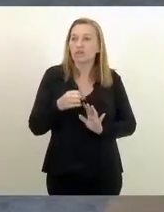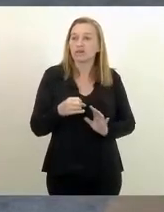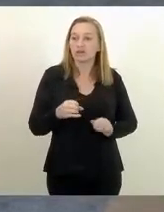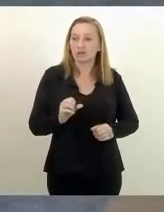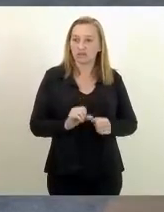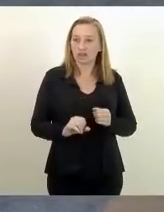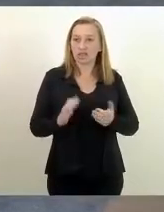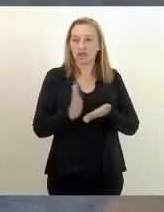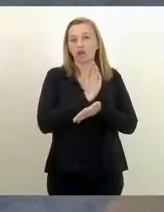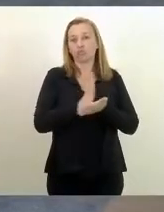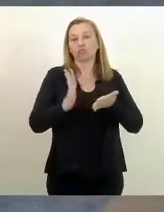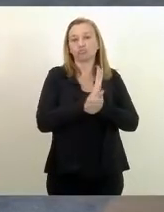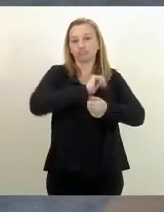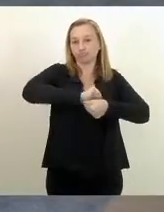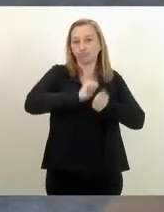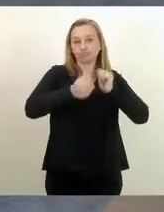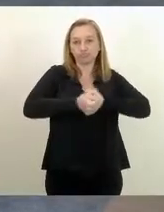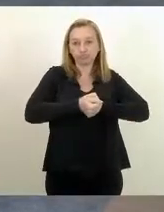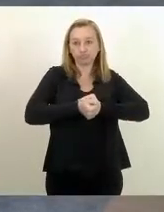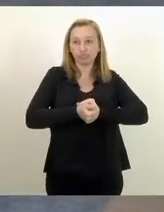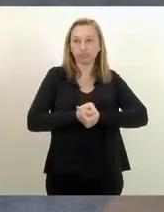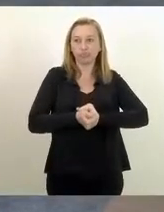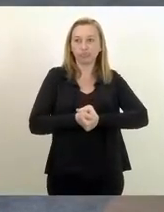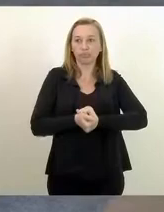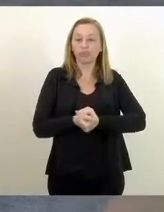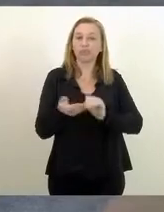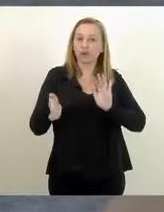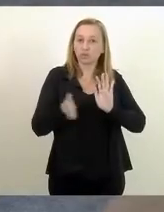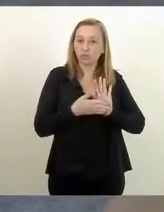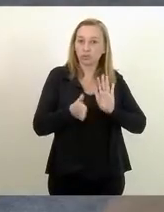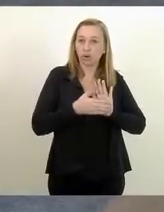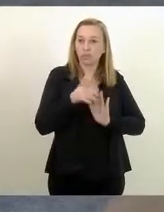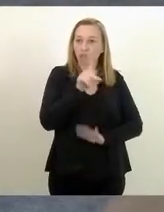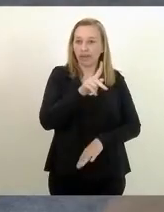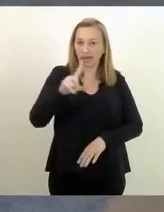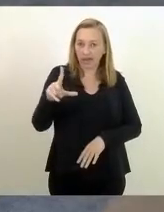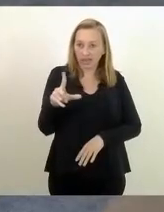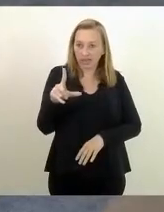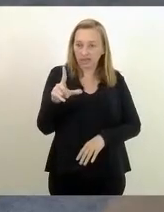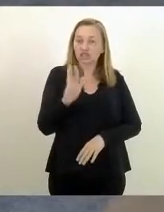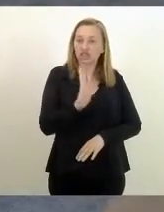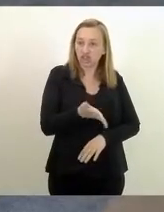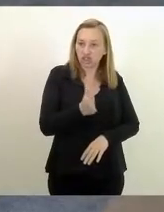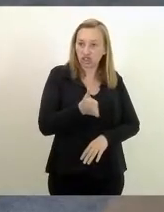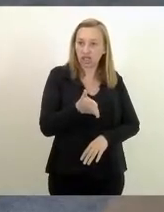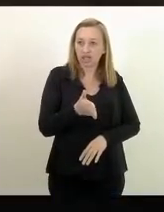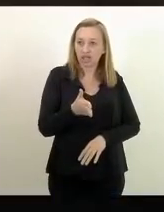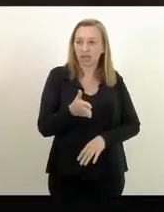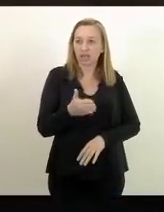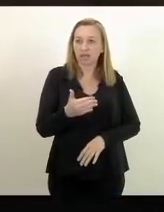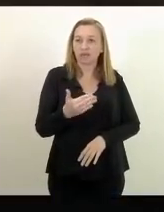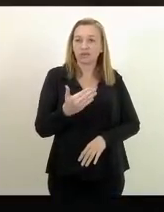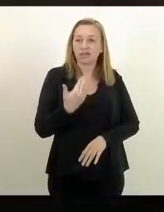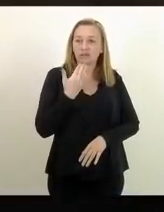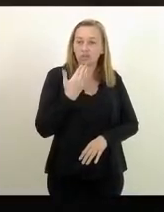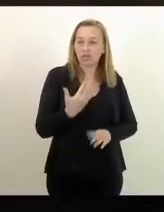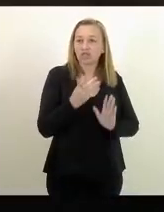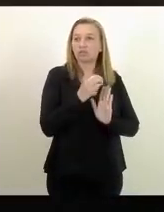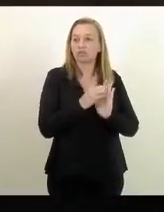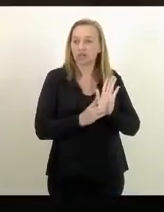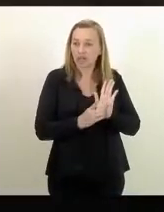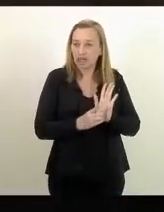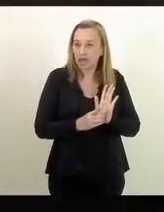algumas adequações para que, no próprio PL, já faça a revogação do decreto